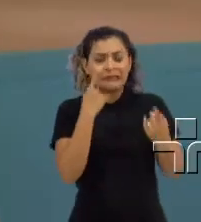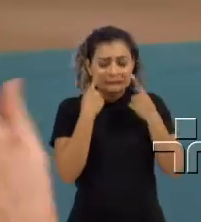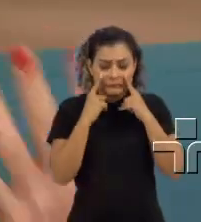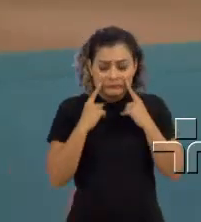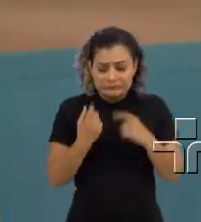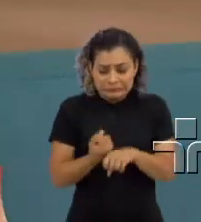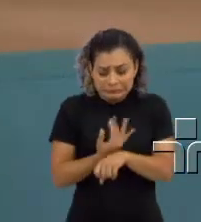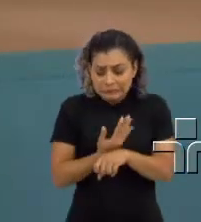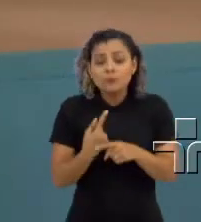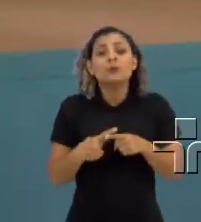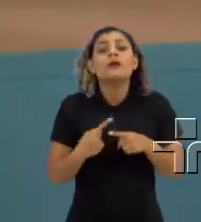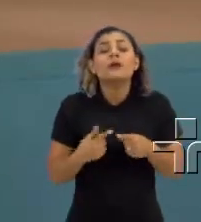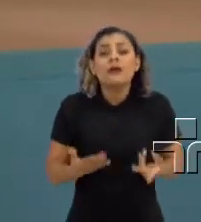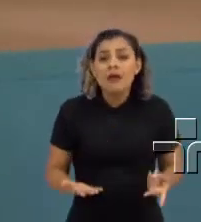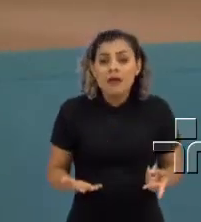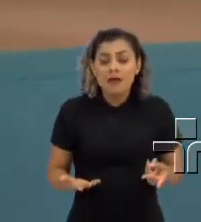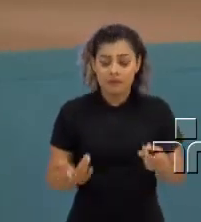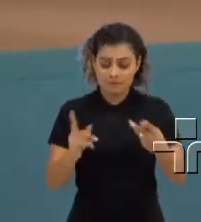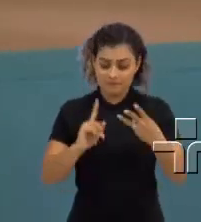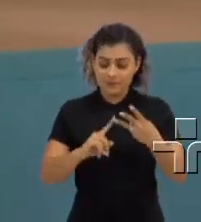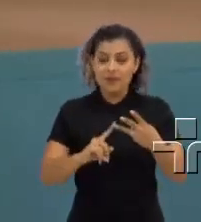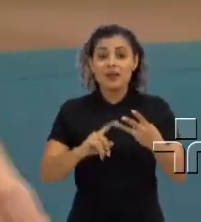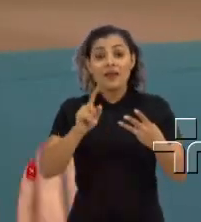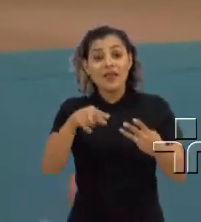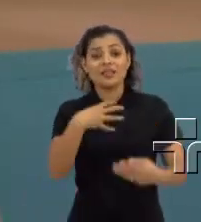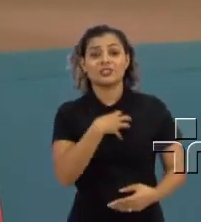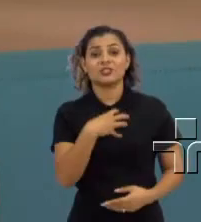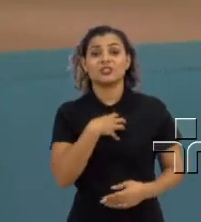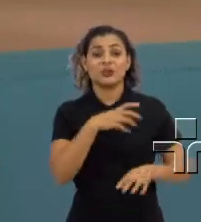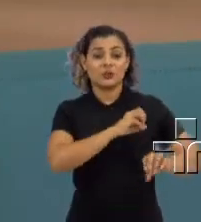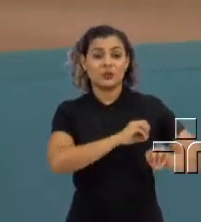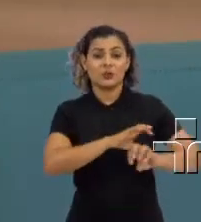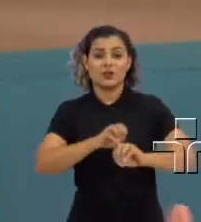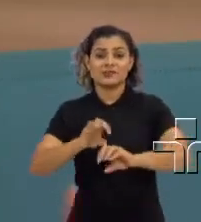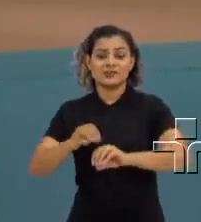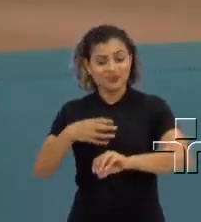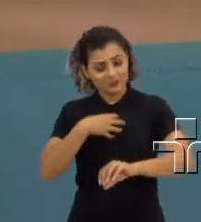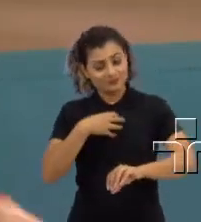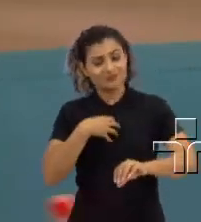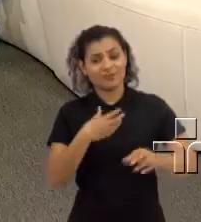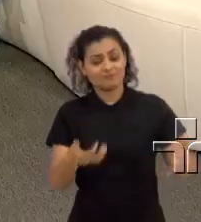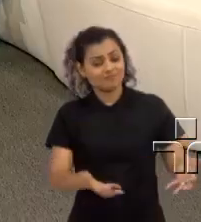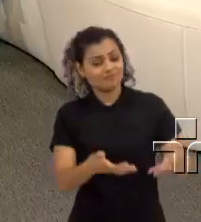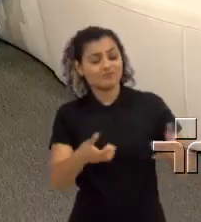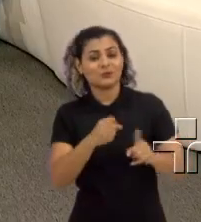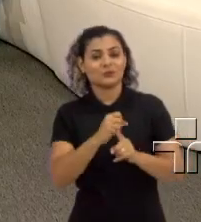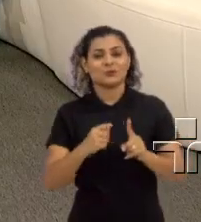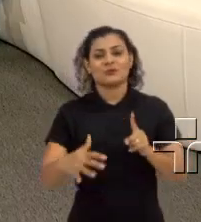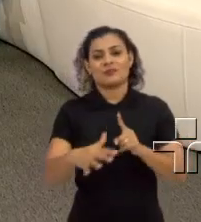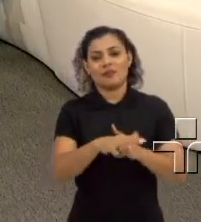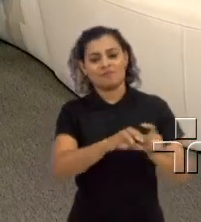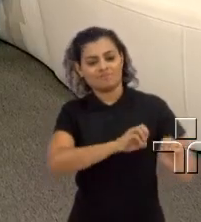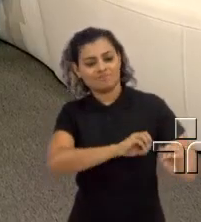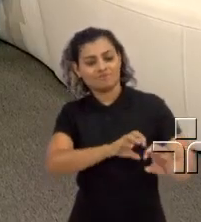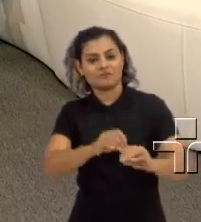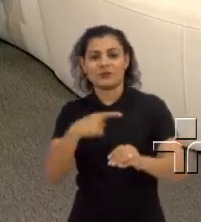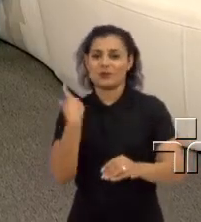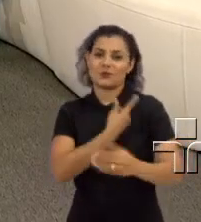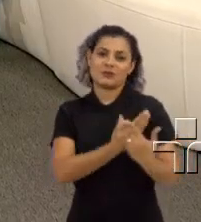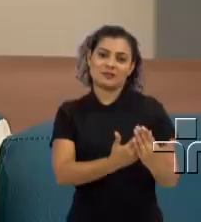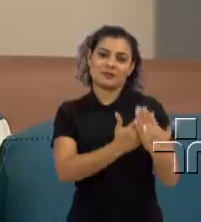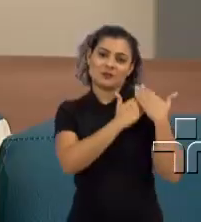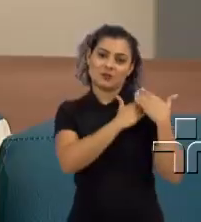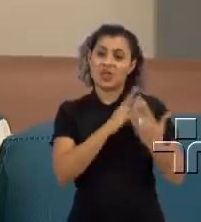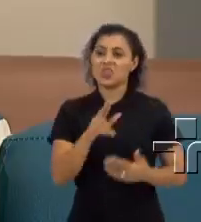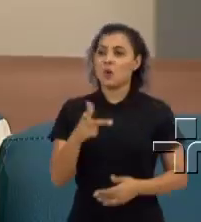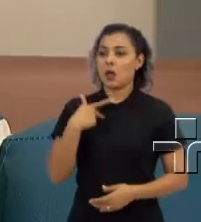chorar? Esse tipo de educação social é que é o nosso papel, e não